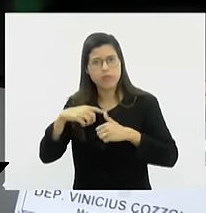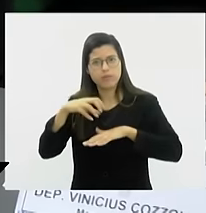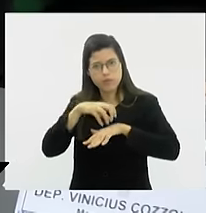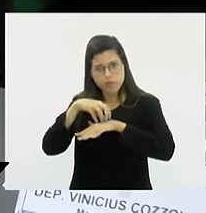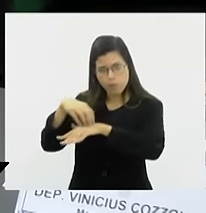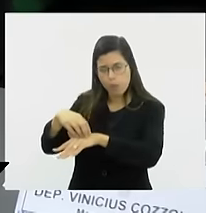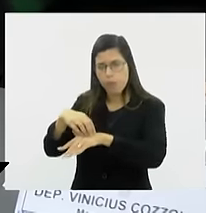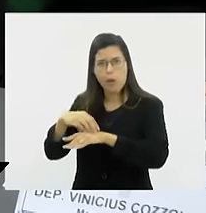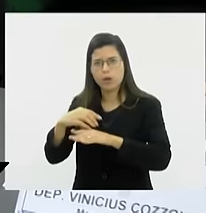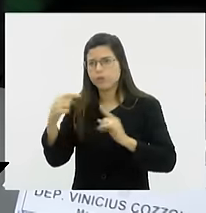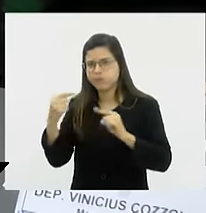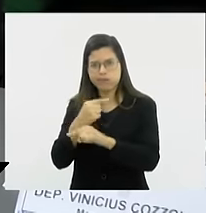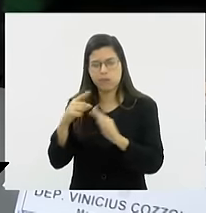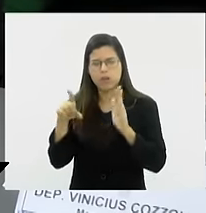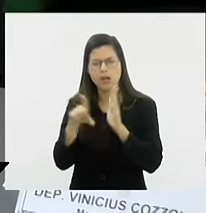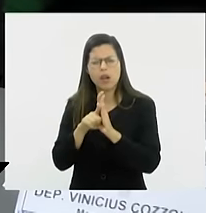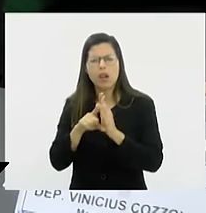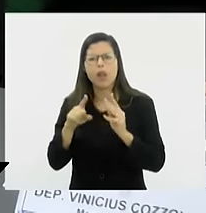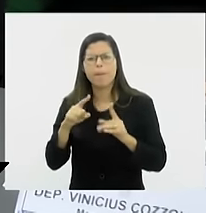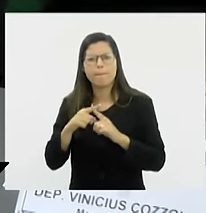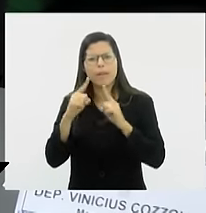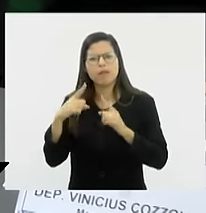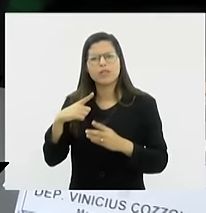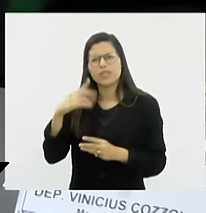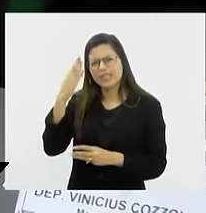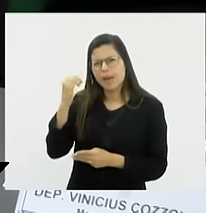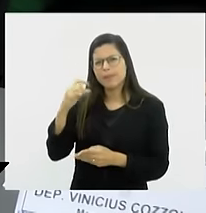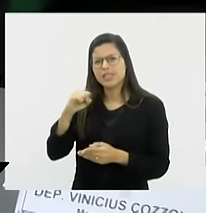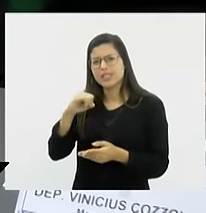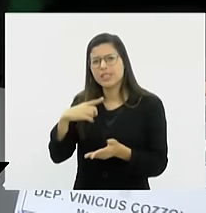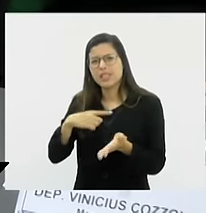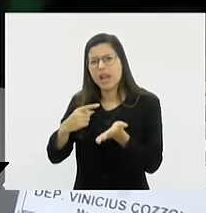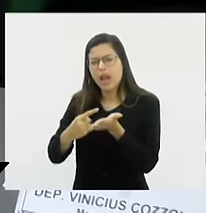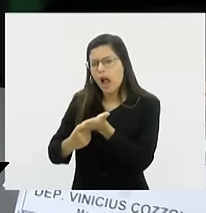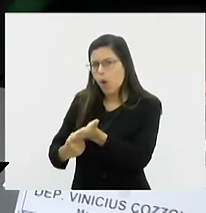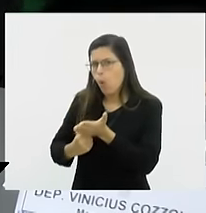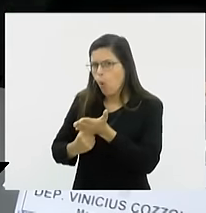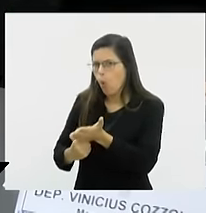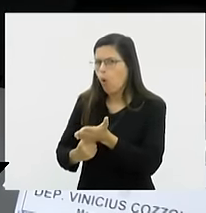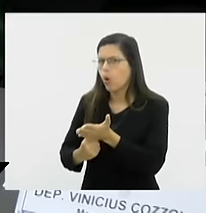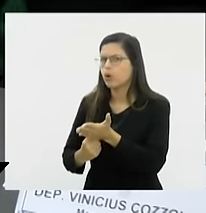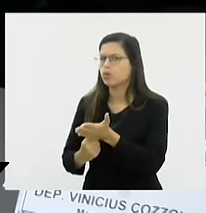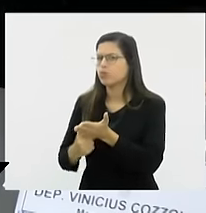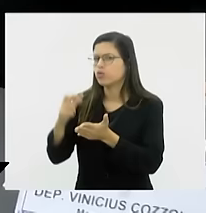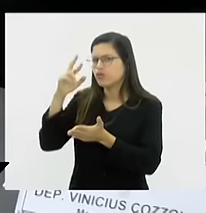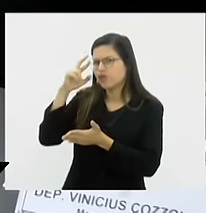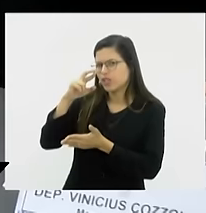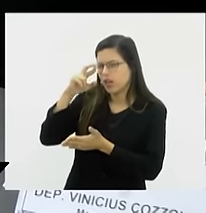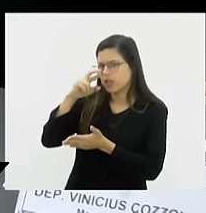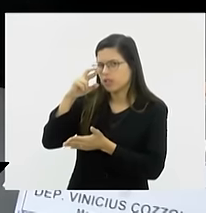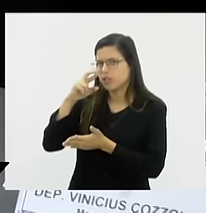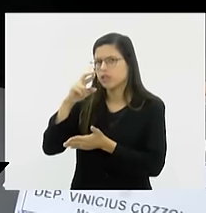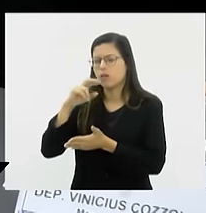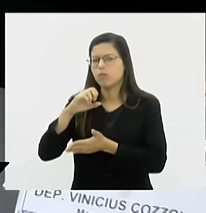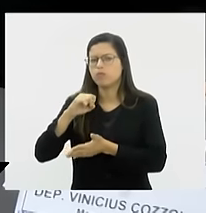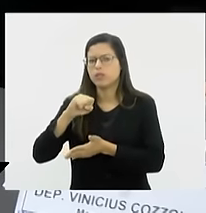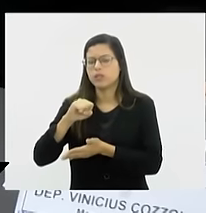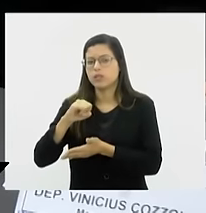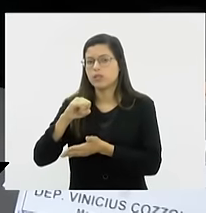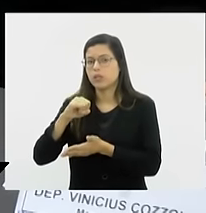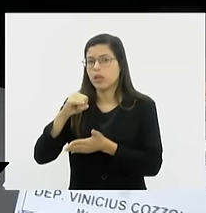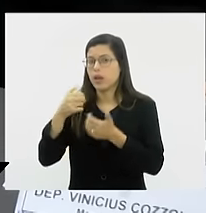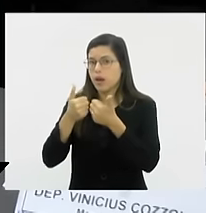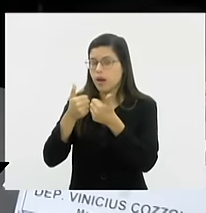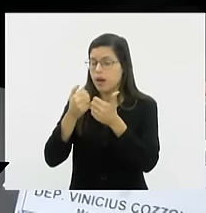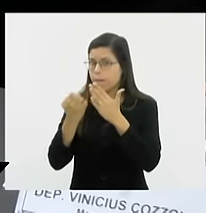senhor tem ciência se tem algum acordo para que tenha o ponto de fiscalização lá, se é cobrado pelas... se as empresas de